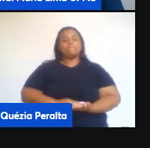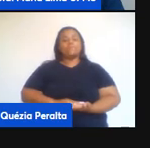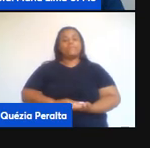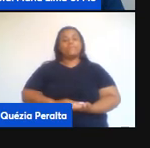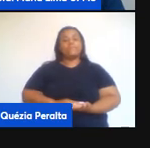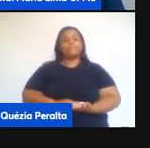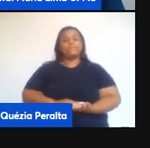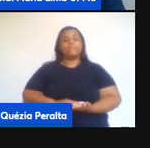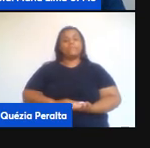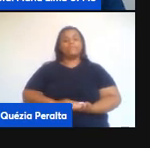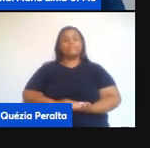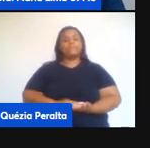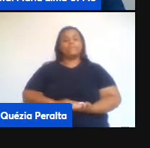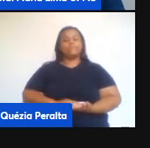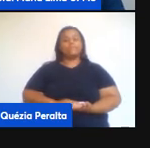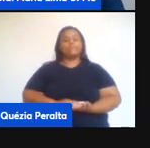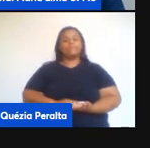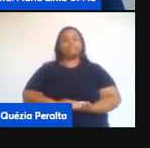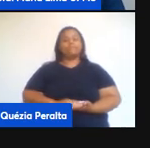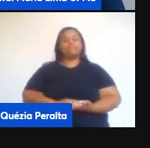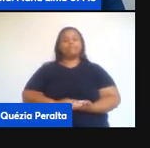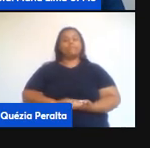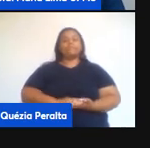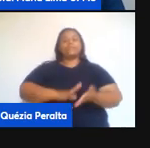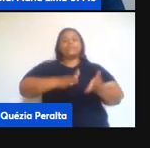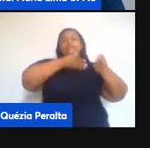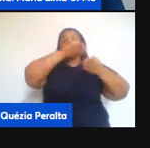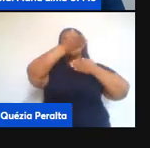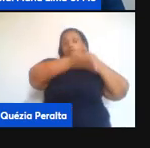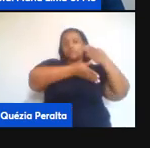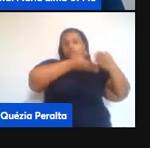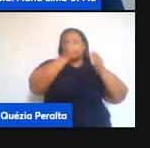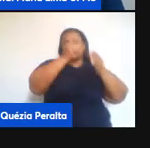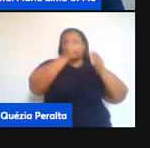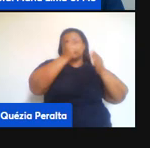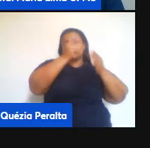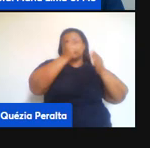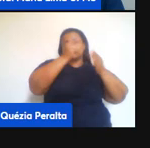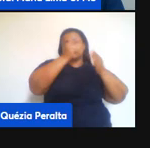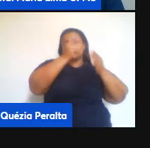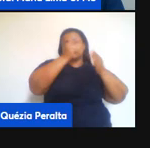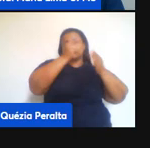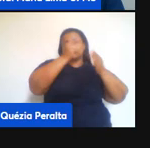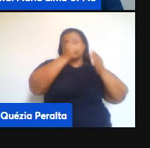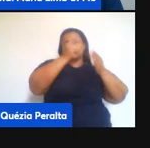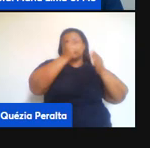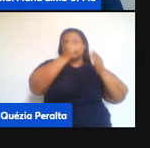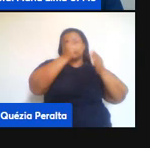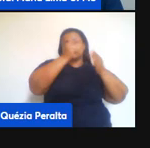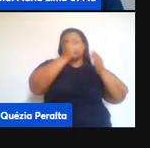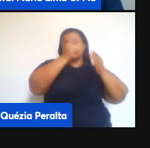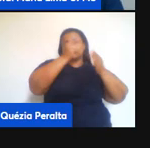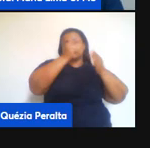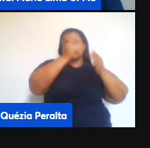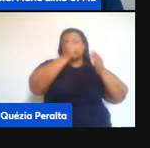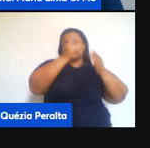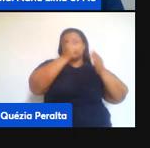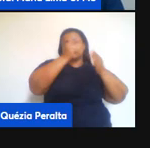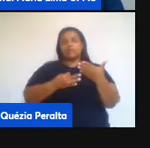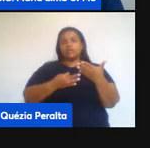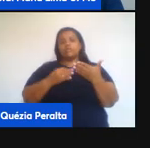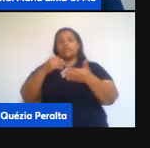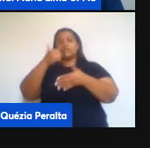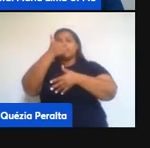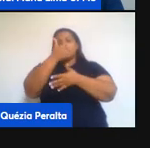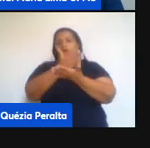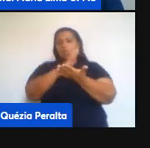Nesse sentido, ao invés de apresentar, discorrer teoricamente sobre, eu queria trazer alguns pontos para nós